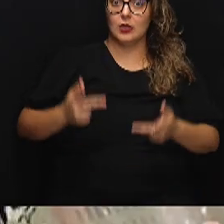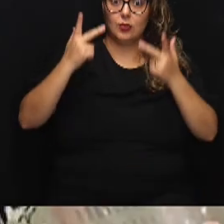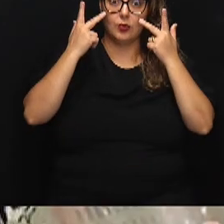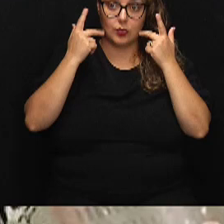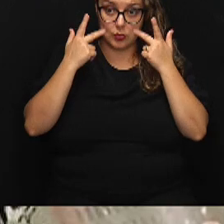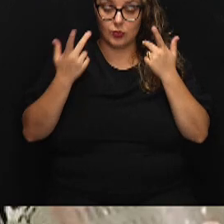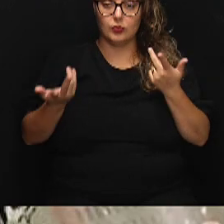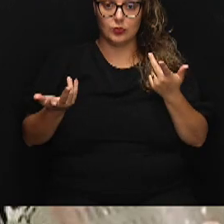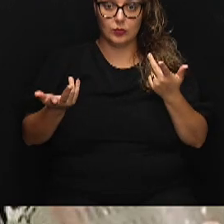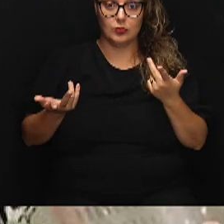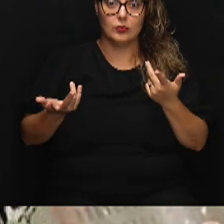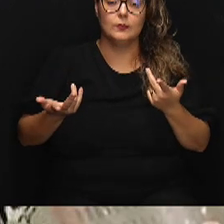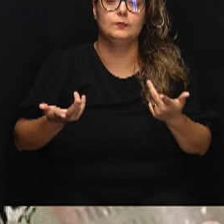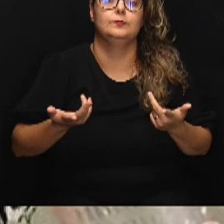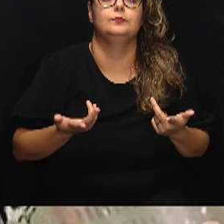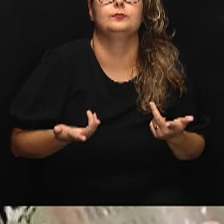Um